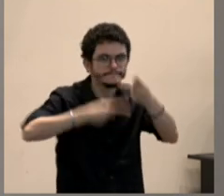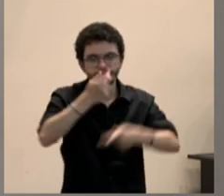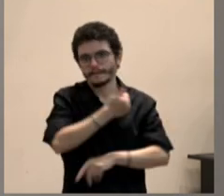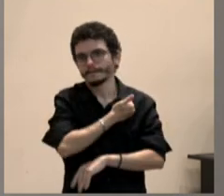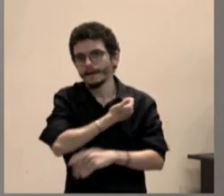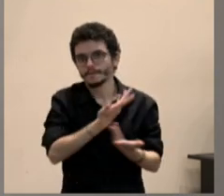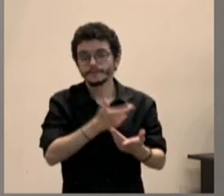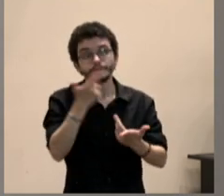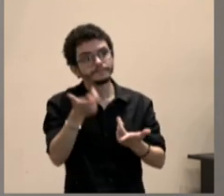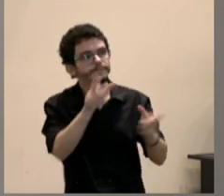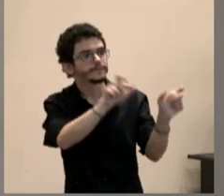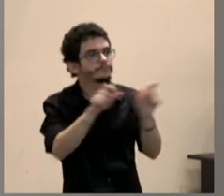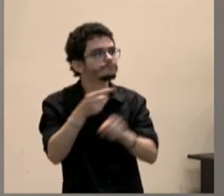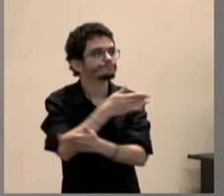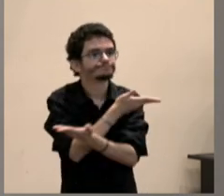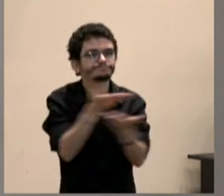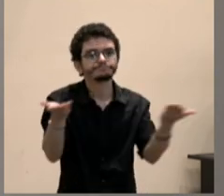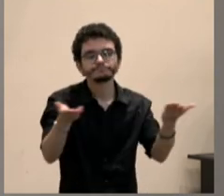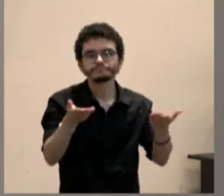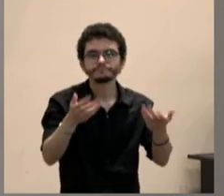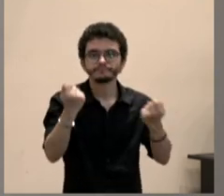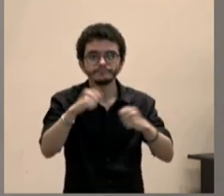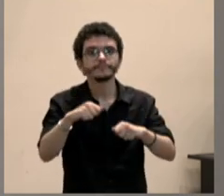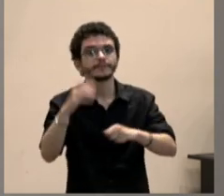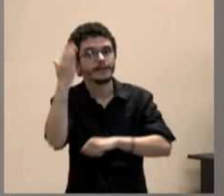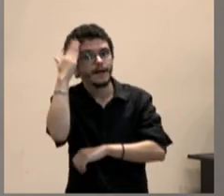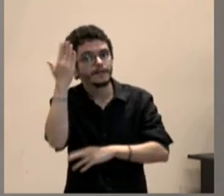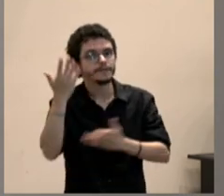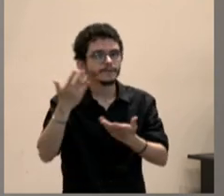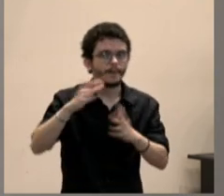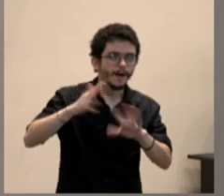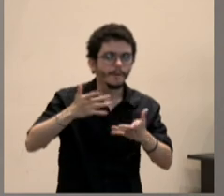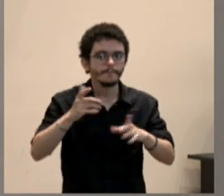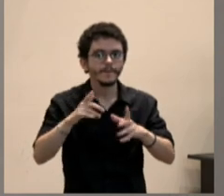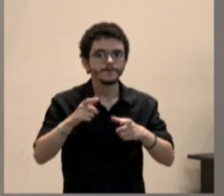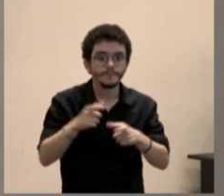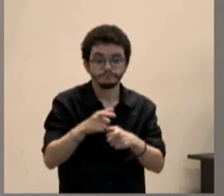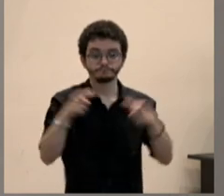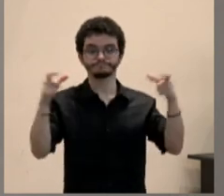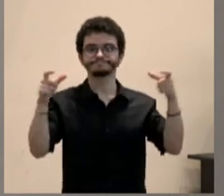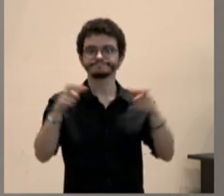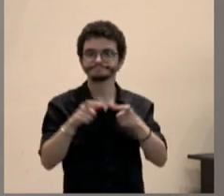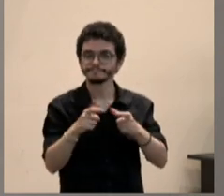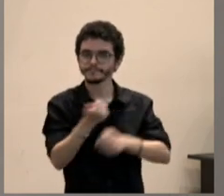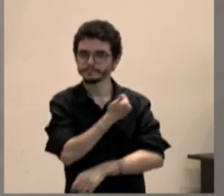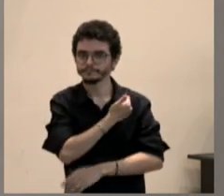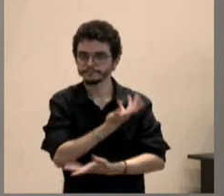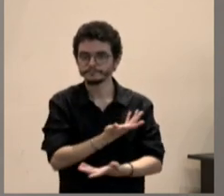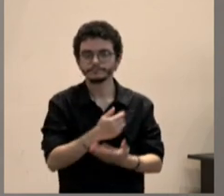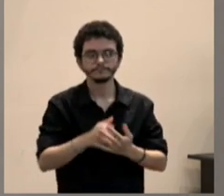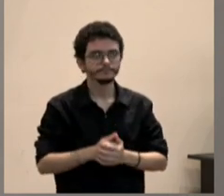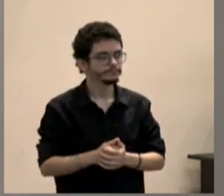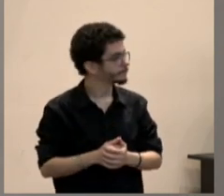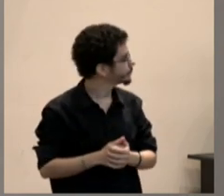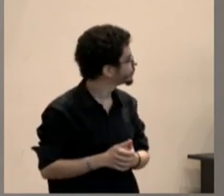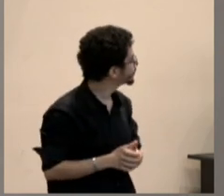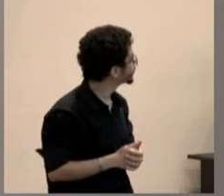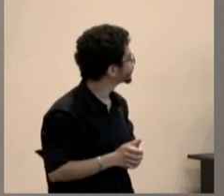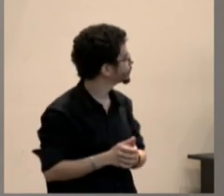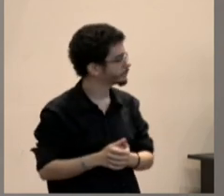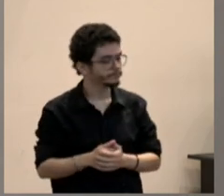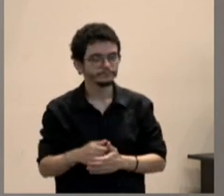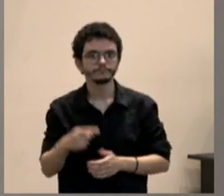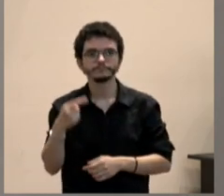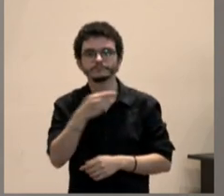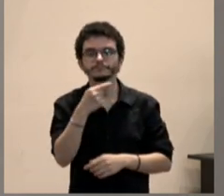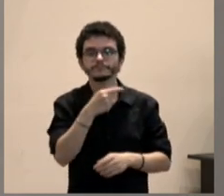que, vocês têm que ter ideia do tamanho do número. Esse é o cumprimento da meta 20, até agora, do Plano